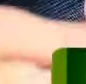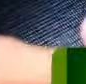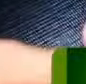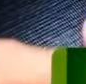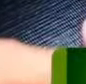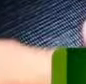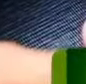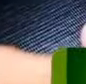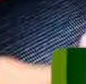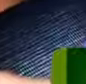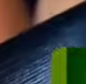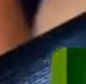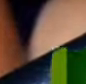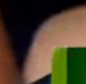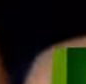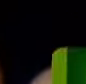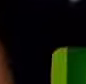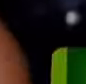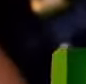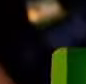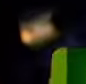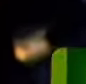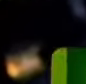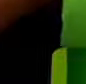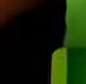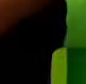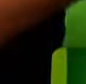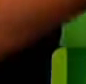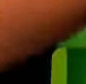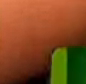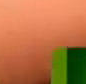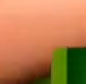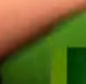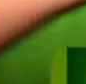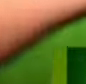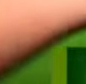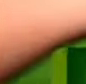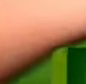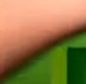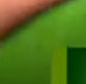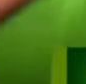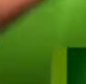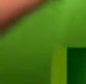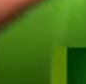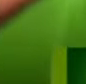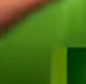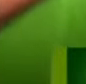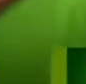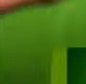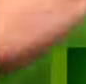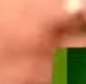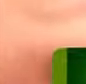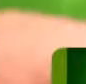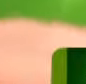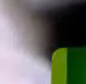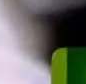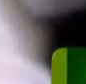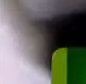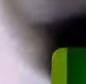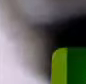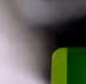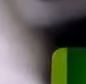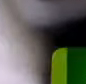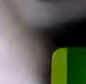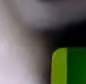você é fã de um açaí, você precisa provar o açaí aqui da Frutos de Goiás porque ele é diferenciado. Além